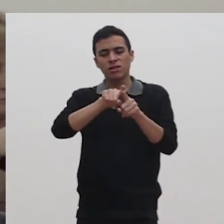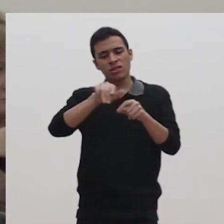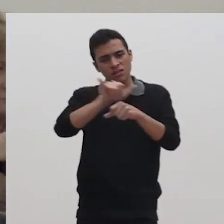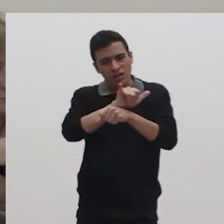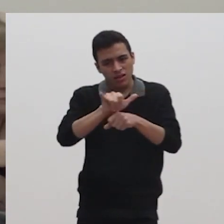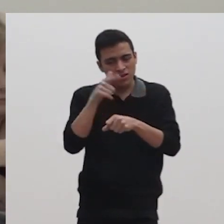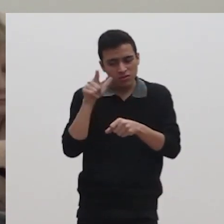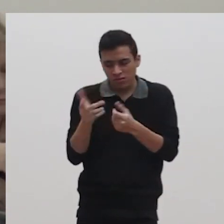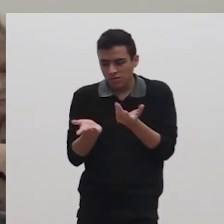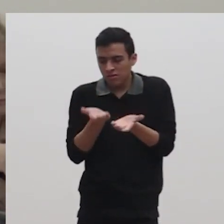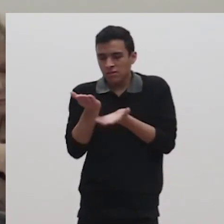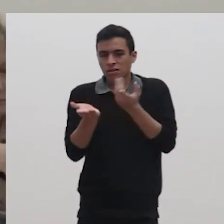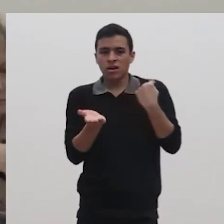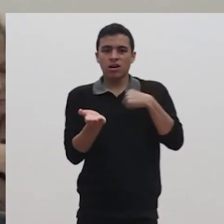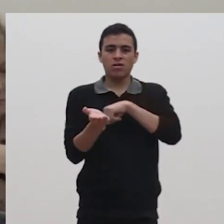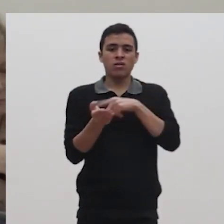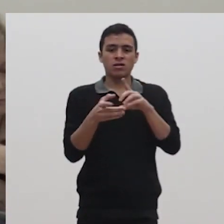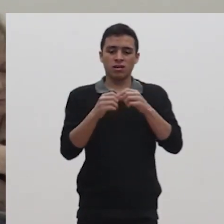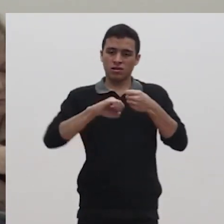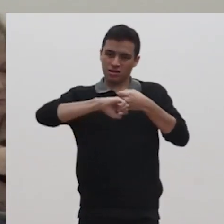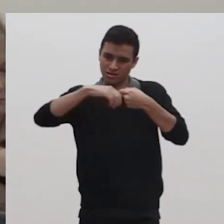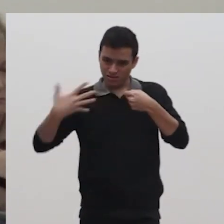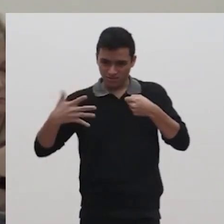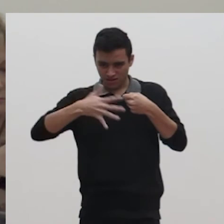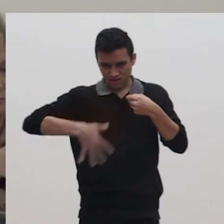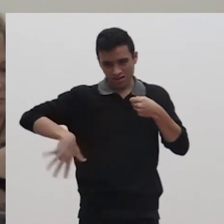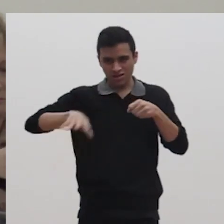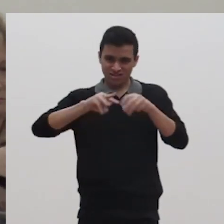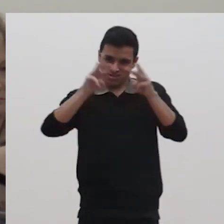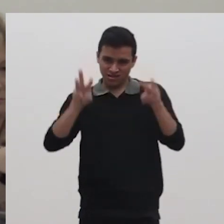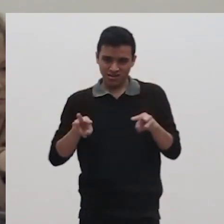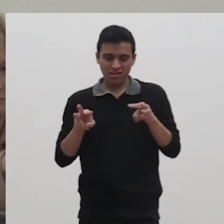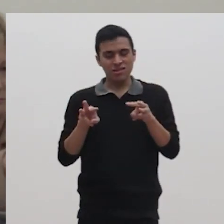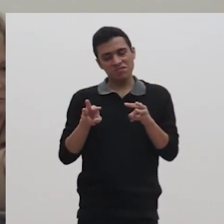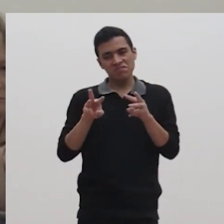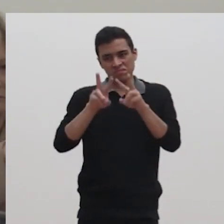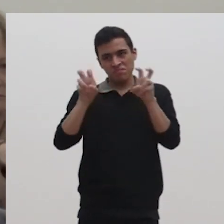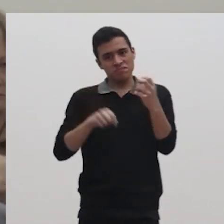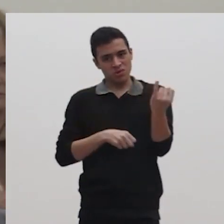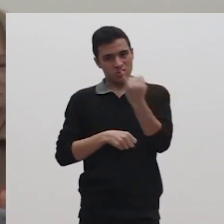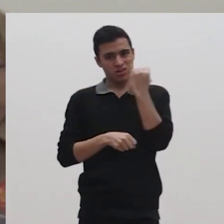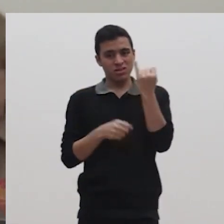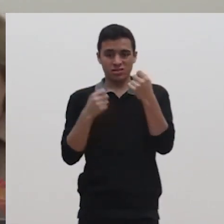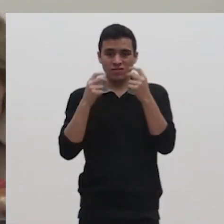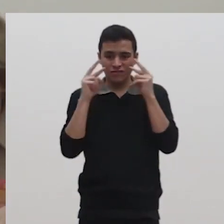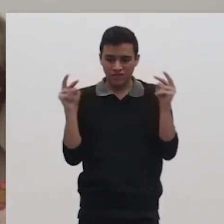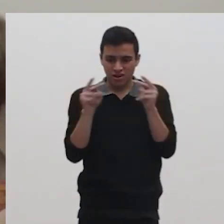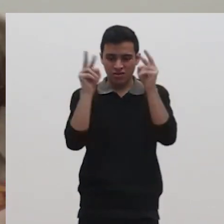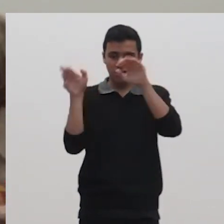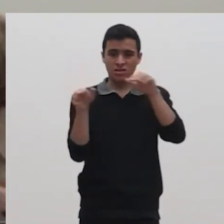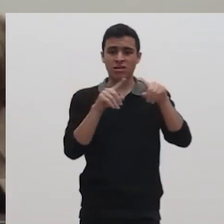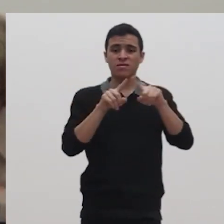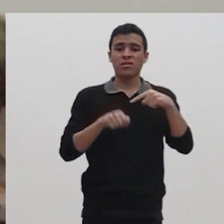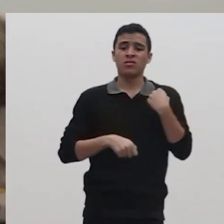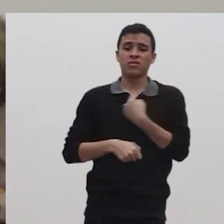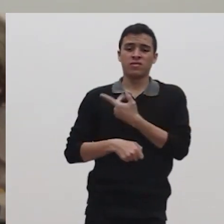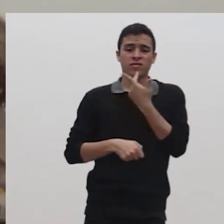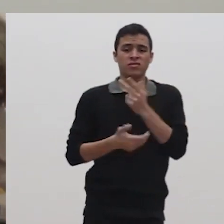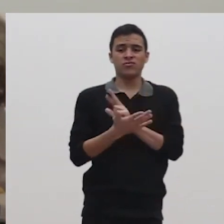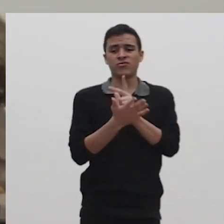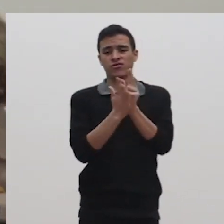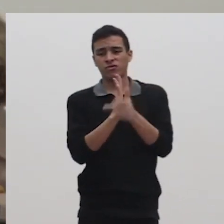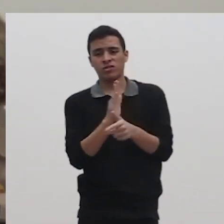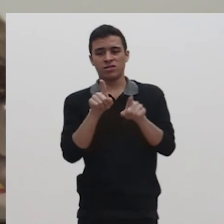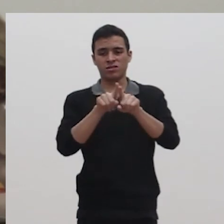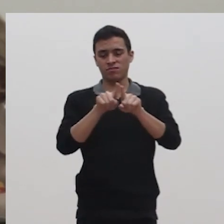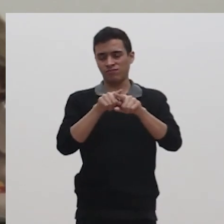gente exercer a nossa democracia universitária, particularmente essa é uma questão que para mim é muito cara, mas quero dizer que nós falamos sobre muitas outras